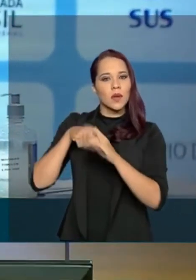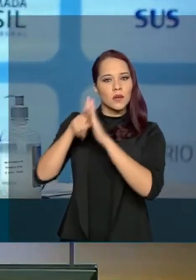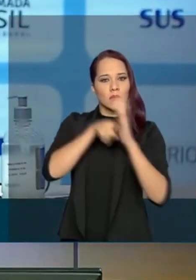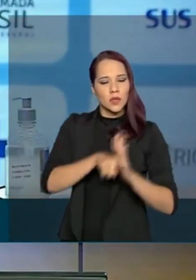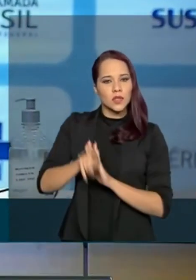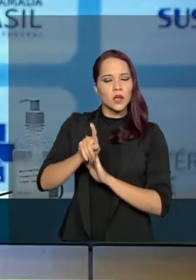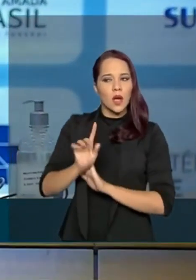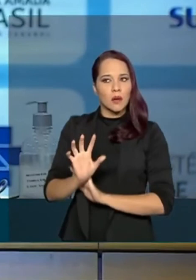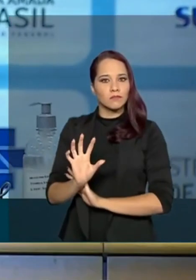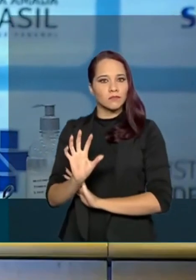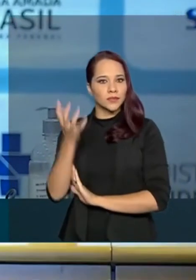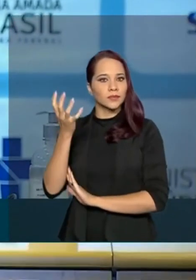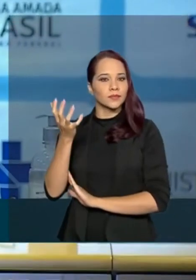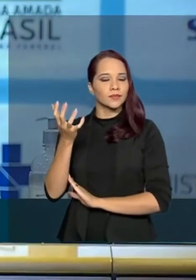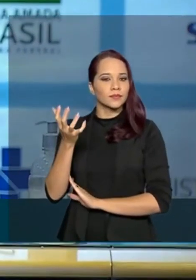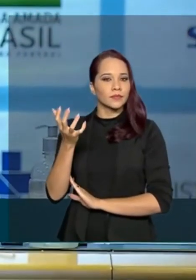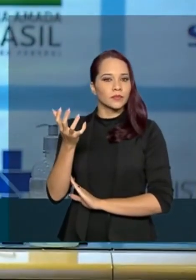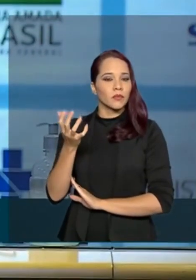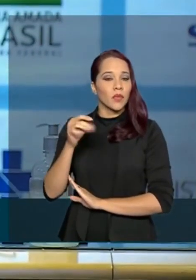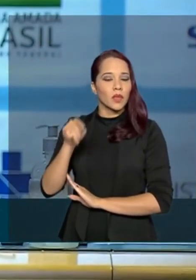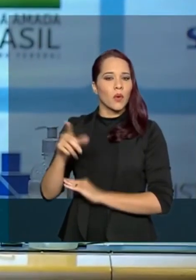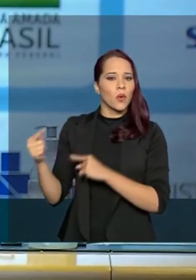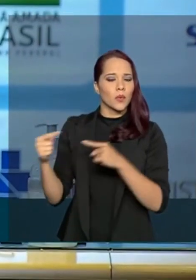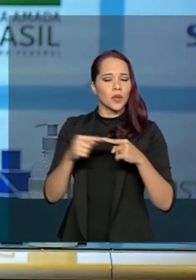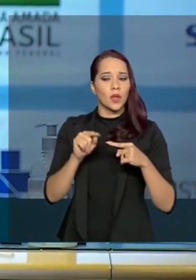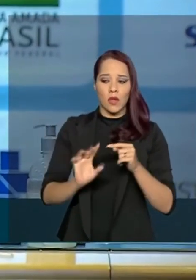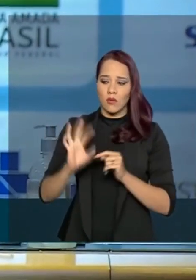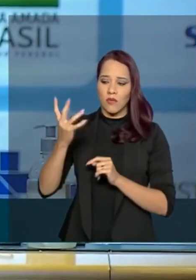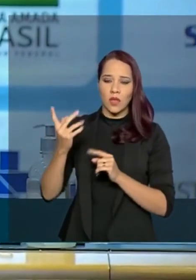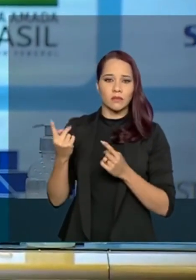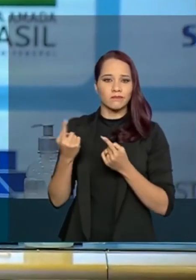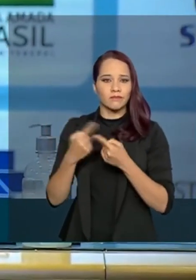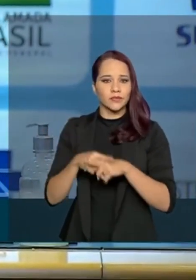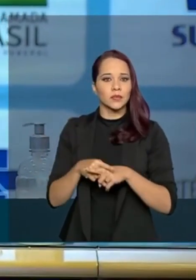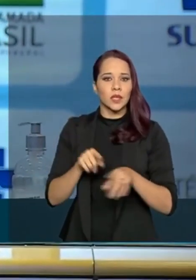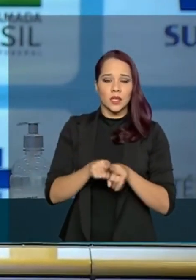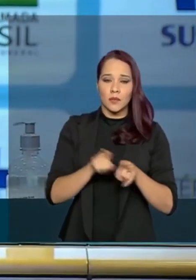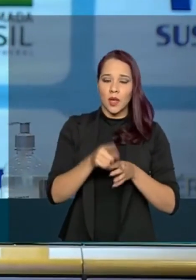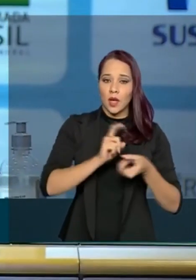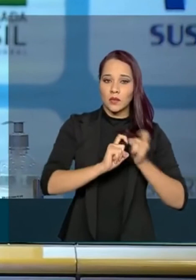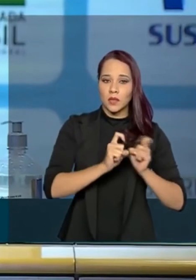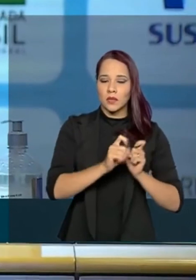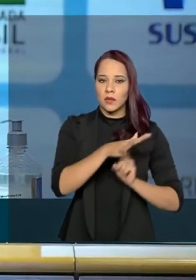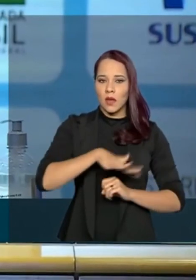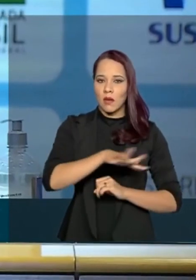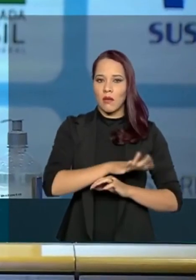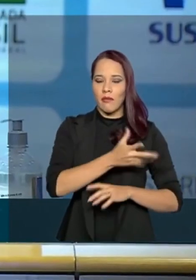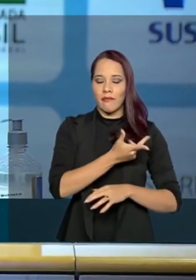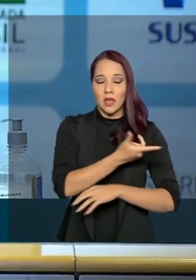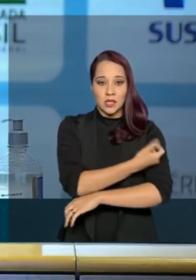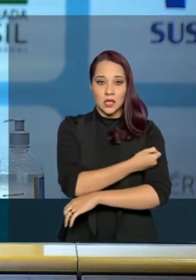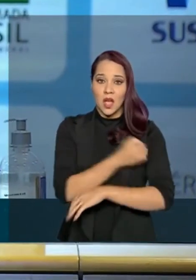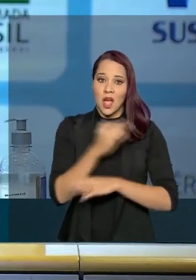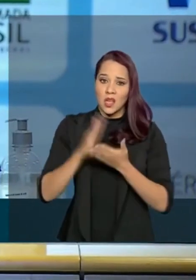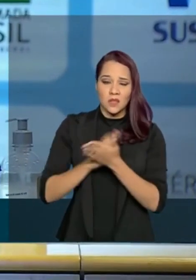investigar a casualidade, ou seja, a relação entre um evento adverso e a administração da vacina. Pode não ter nada a